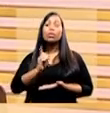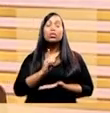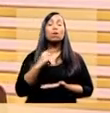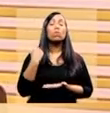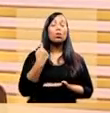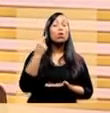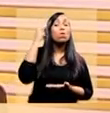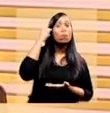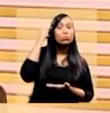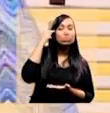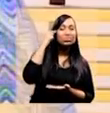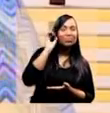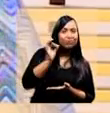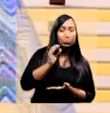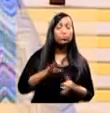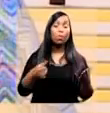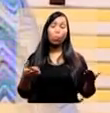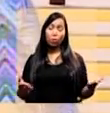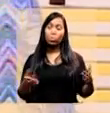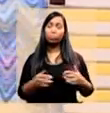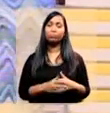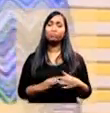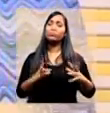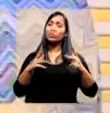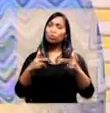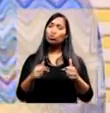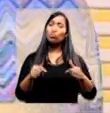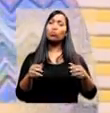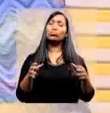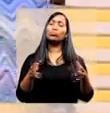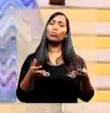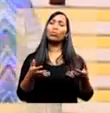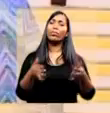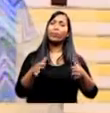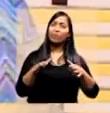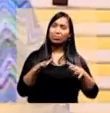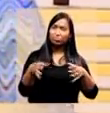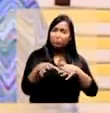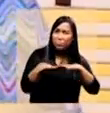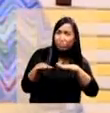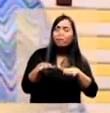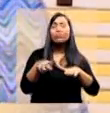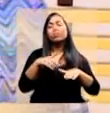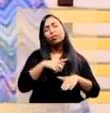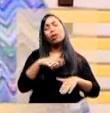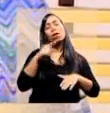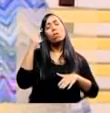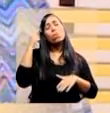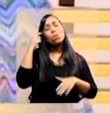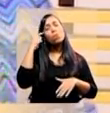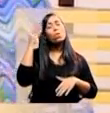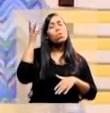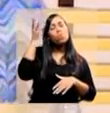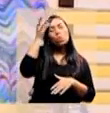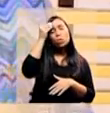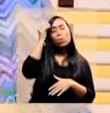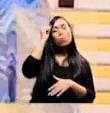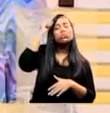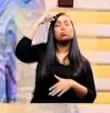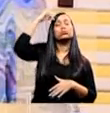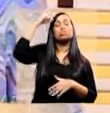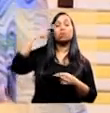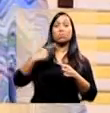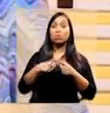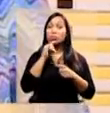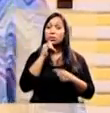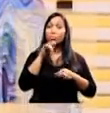de conscientização também? Ah, sim, eu acho que todo esse movimento é um aumento de conscientização. Sim. Hoje a mulher se informa,